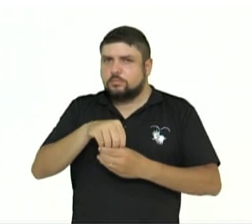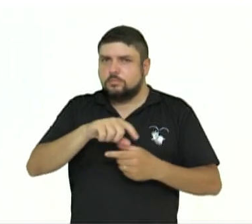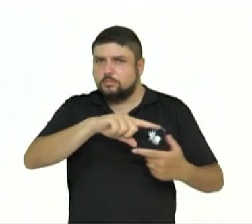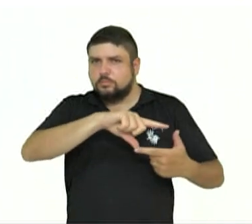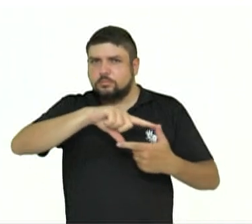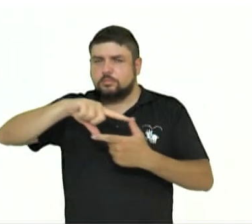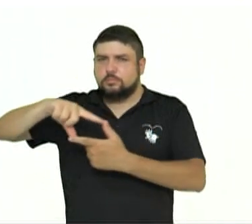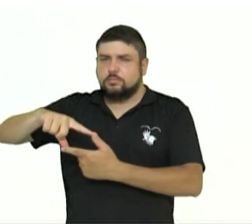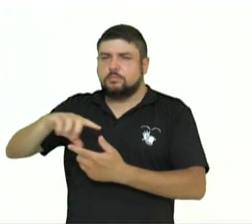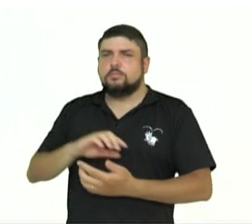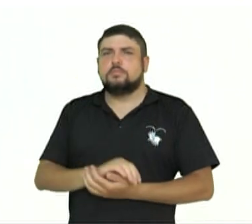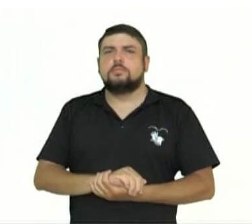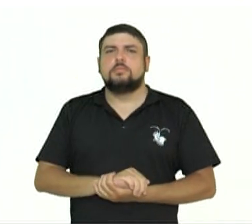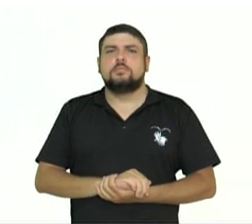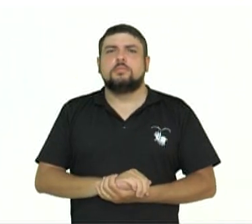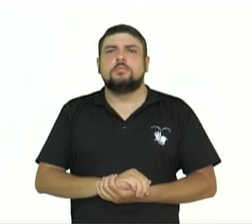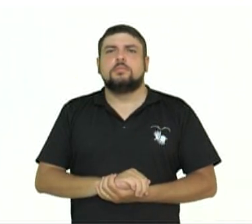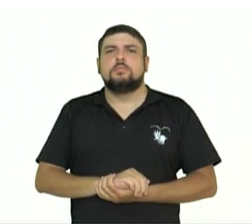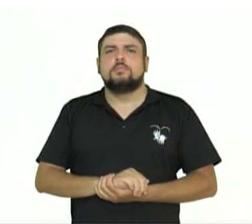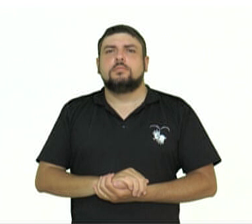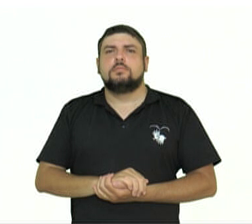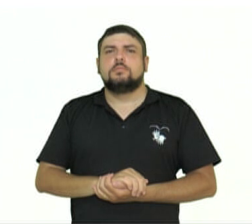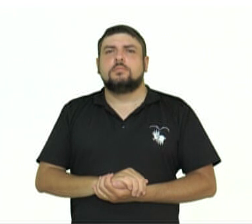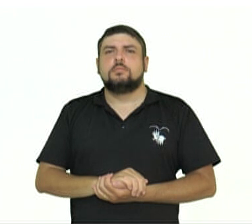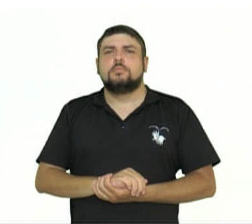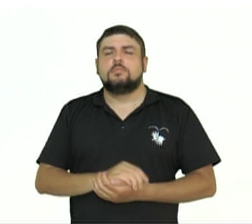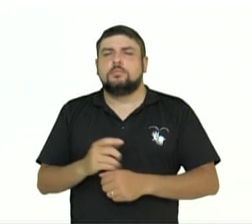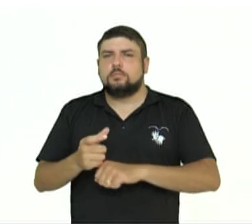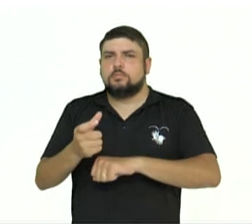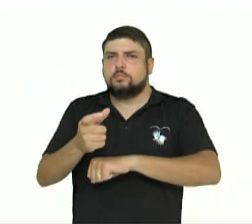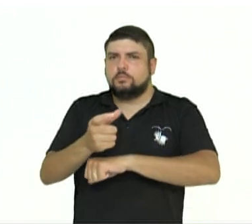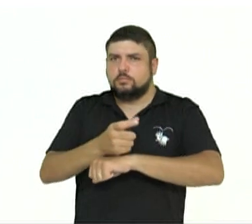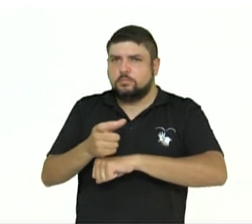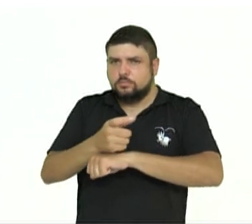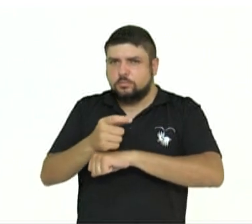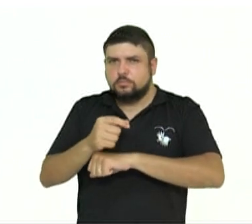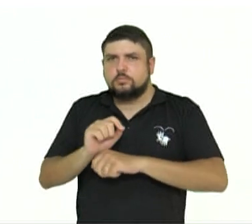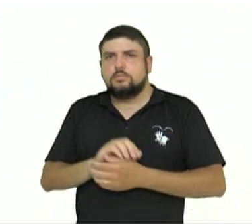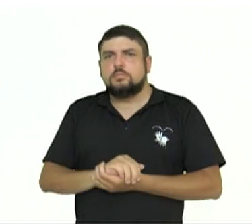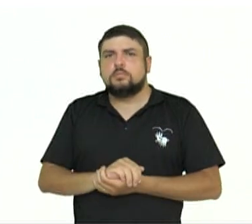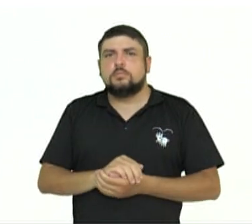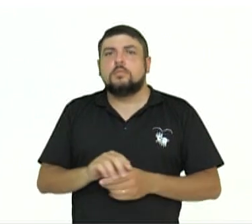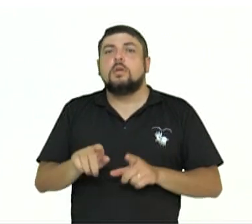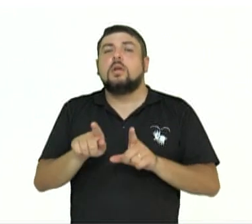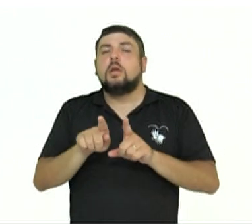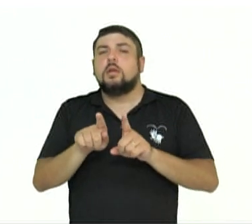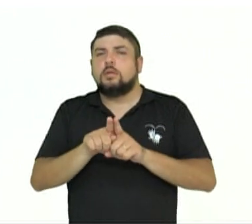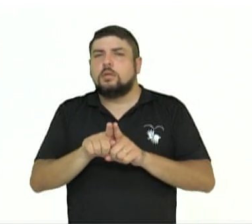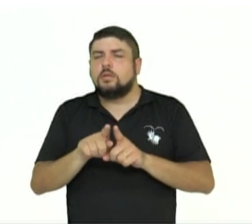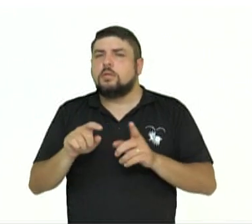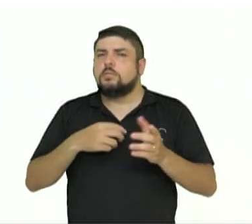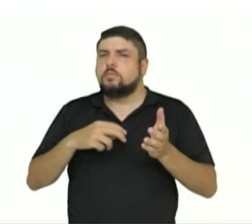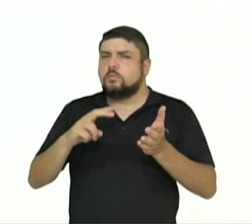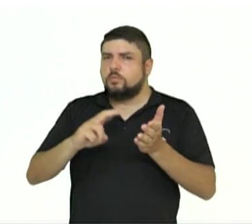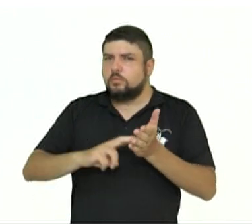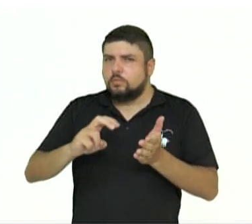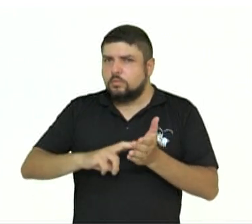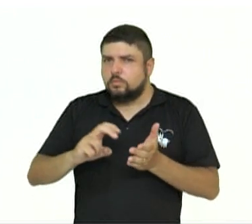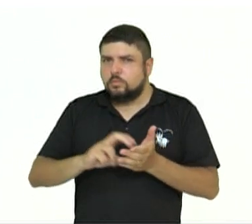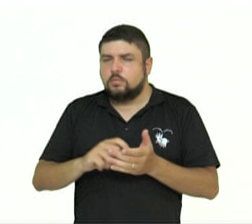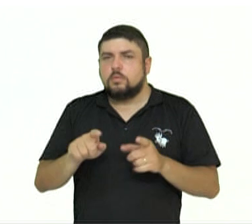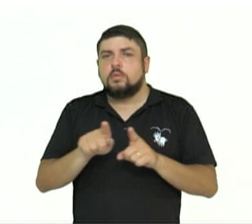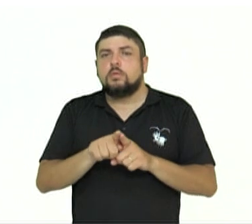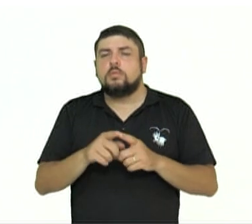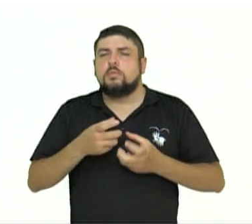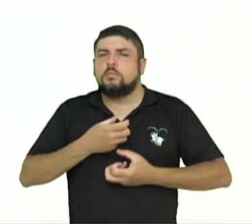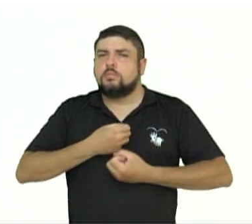quadrinhos, ¿bien? Entonces, los adjetivos, léxicos e expressões relacionadas à la